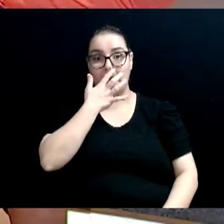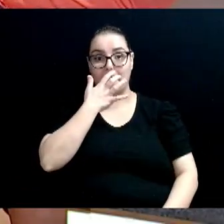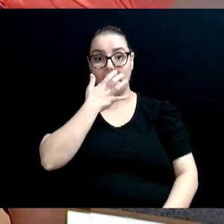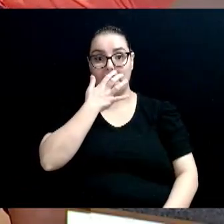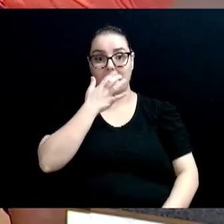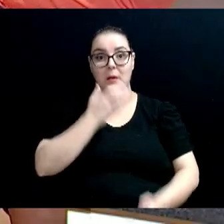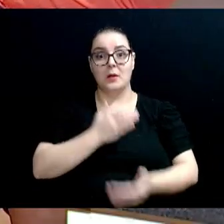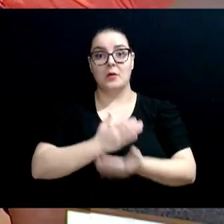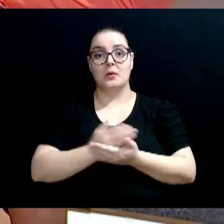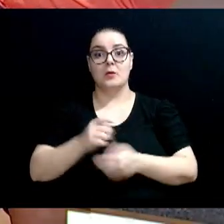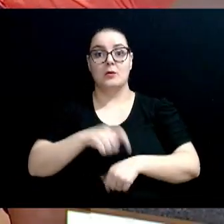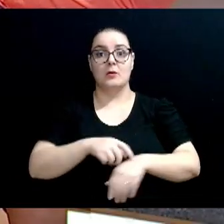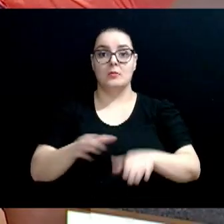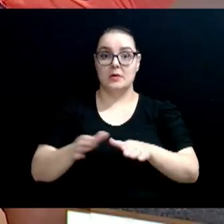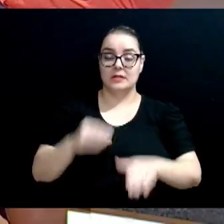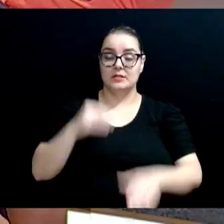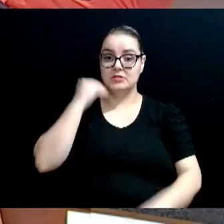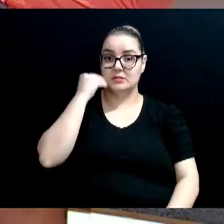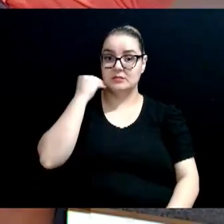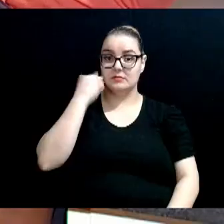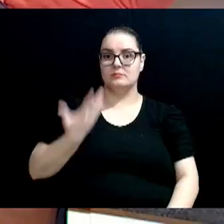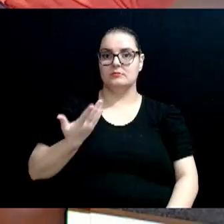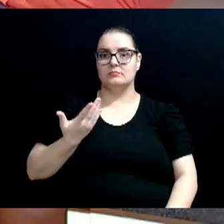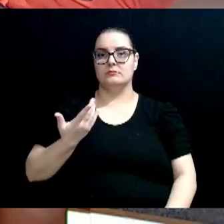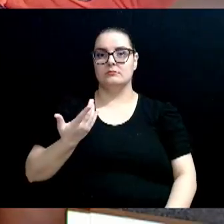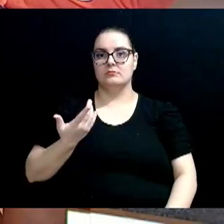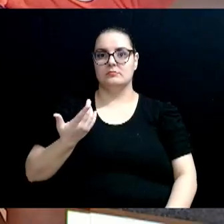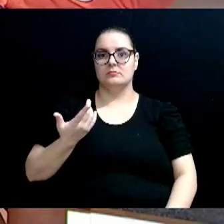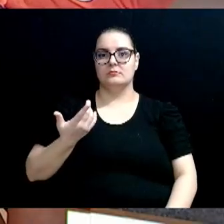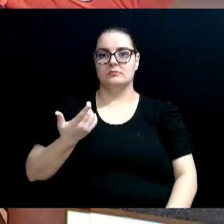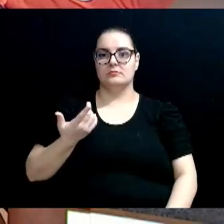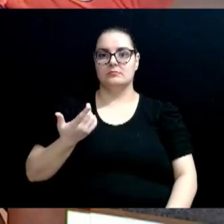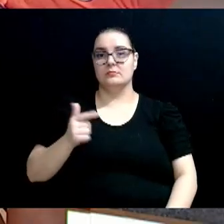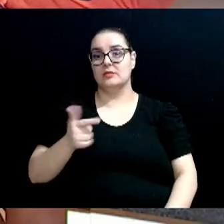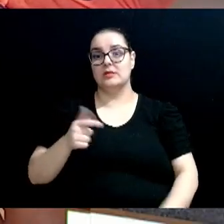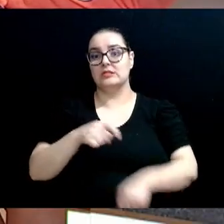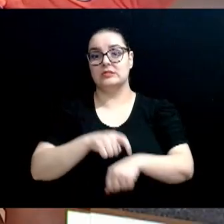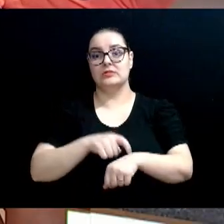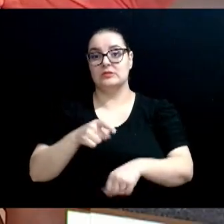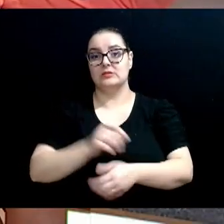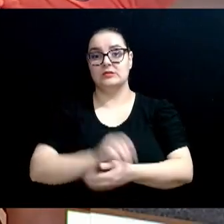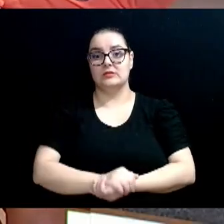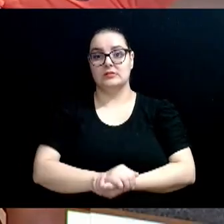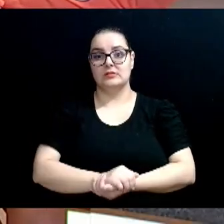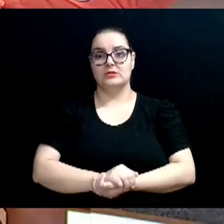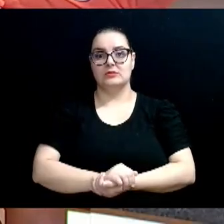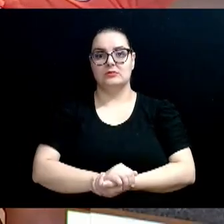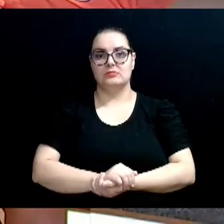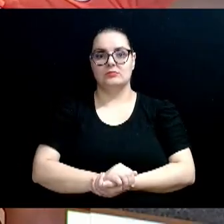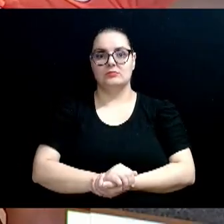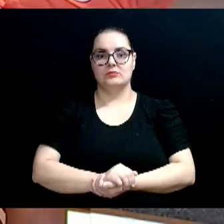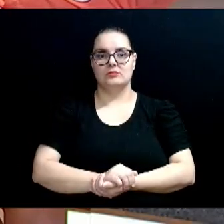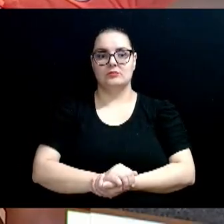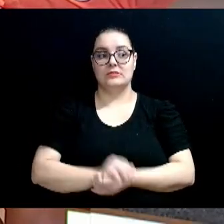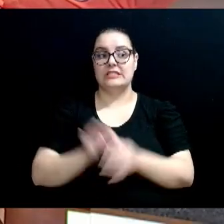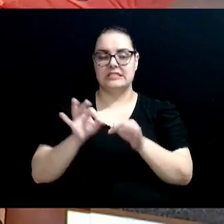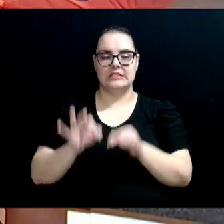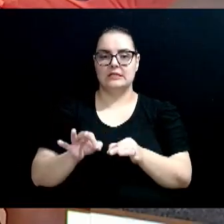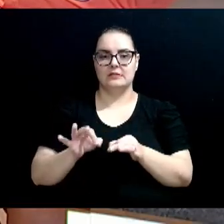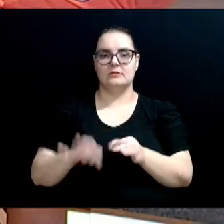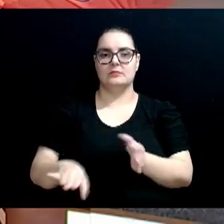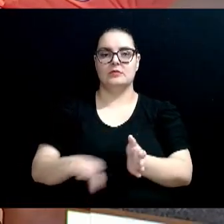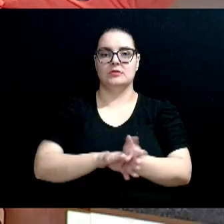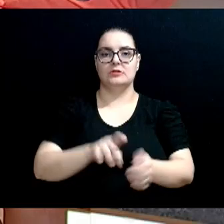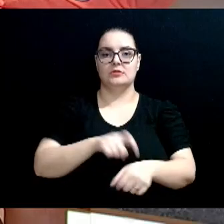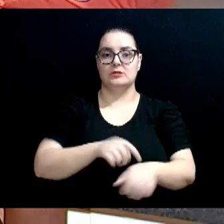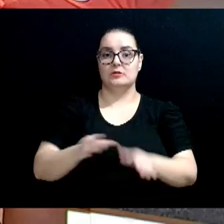esse período. Mas ele não tem um tempo fechado. Porque chegou uma hora que